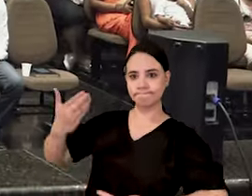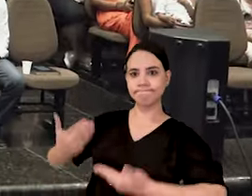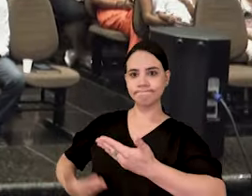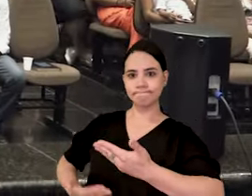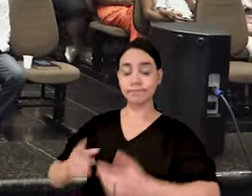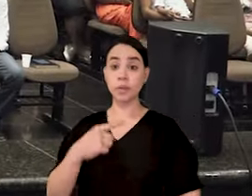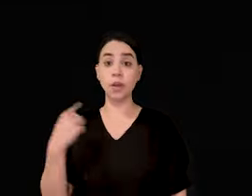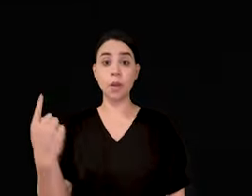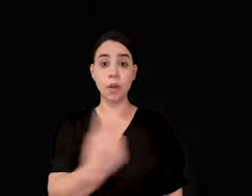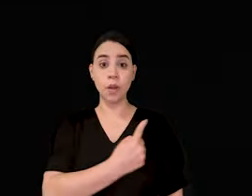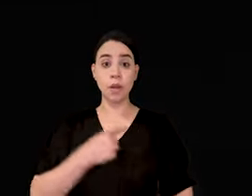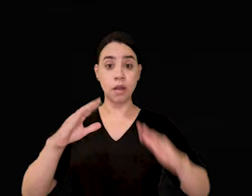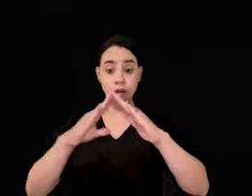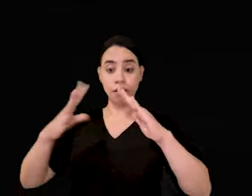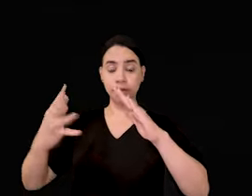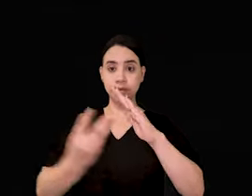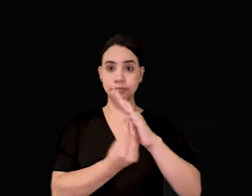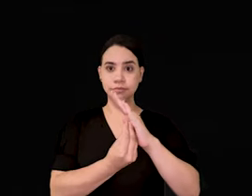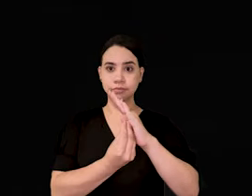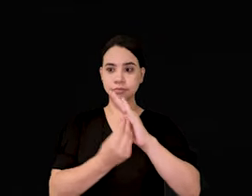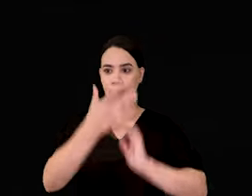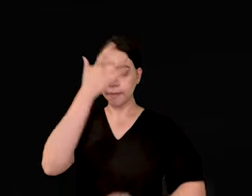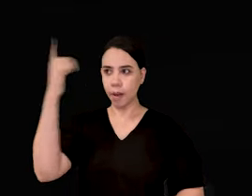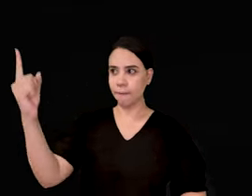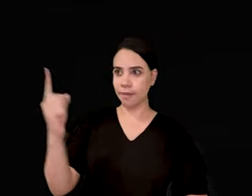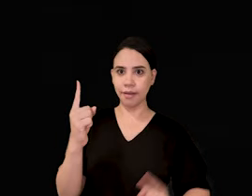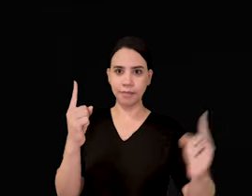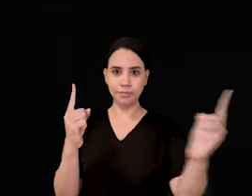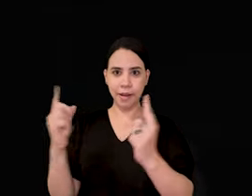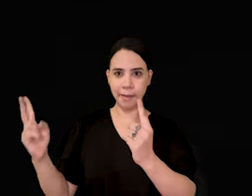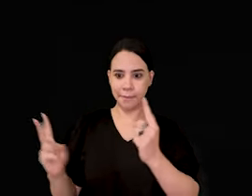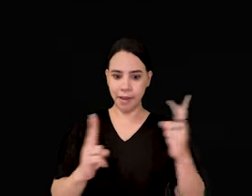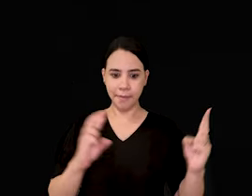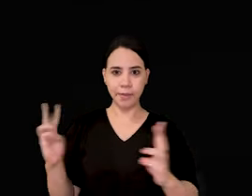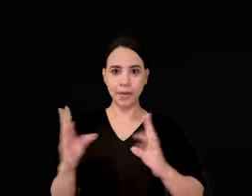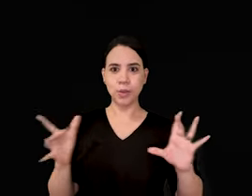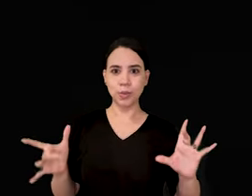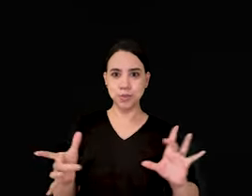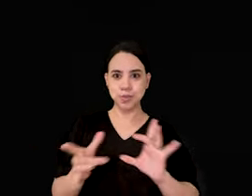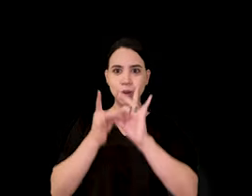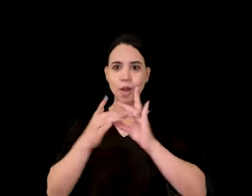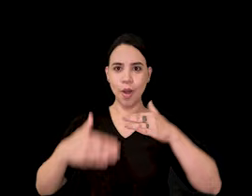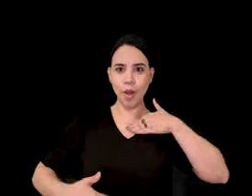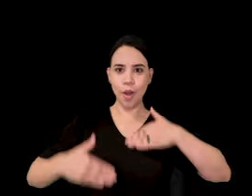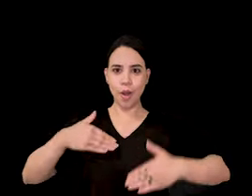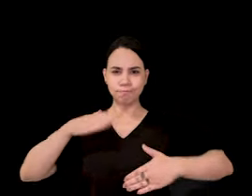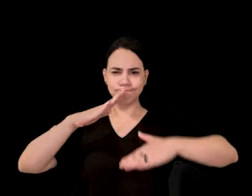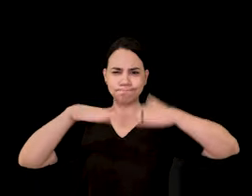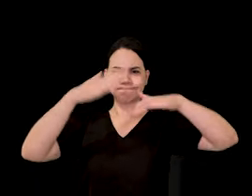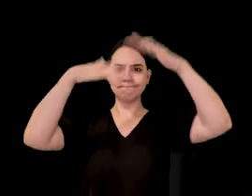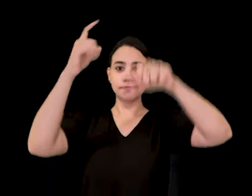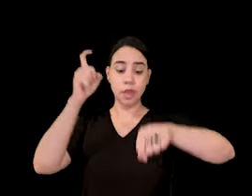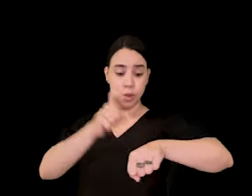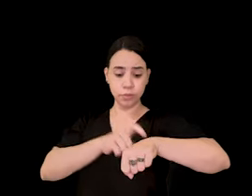somos a igreja e é a justa operação de cada parte que faz todo o corpo crescer. Esse é o tempo